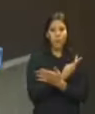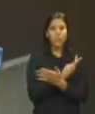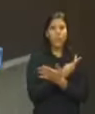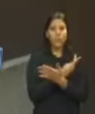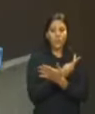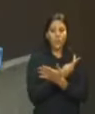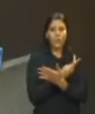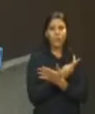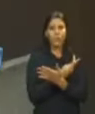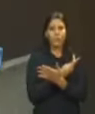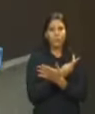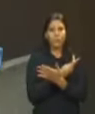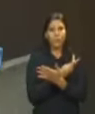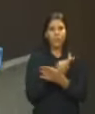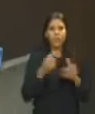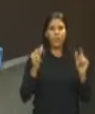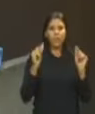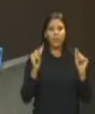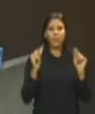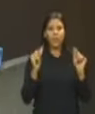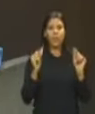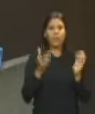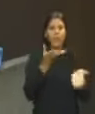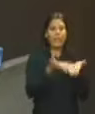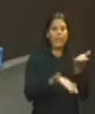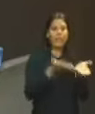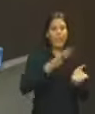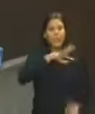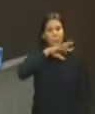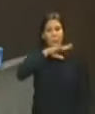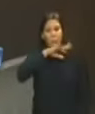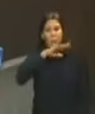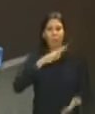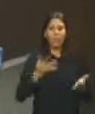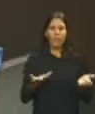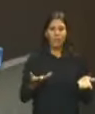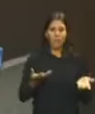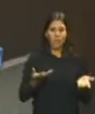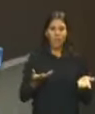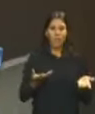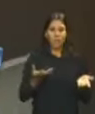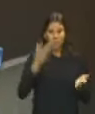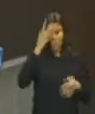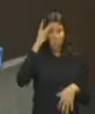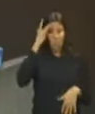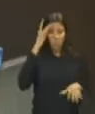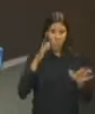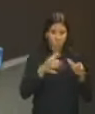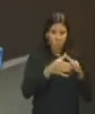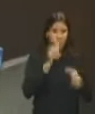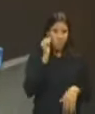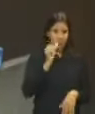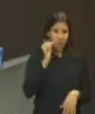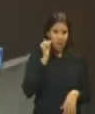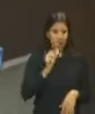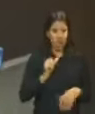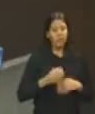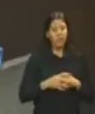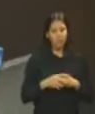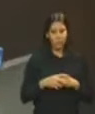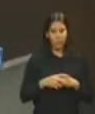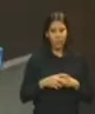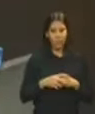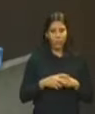situação de tratamento desumano, cruel e degradante com estas mulheres em situação de sofrimento